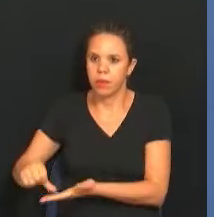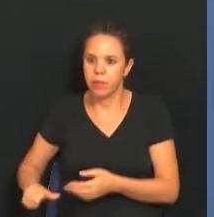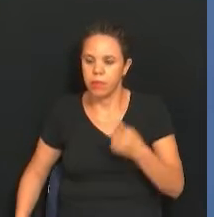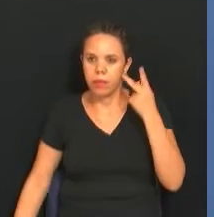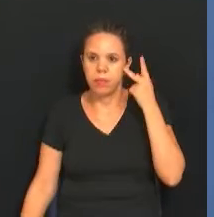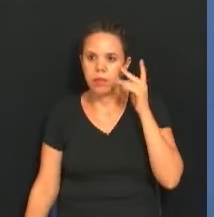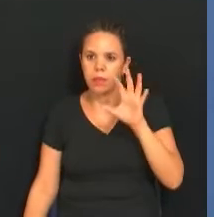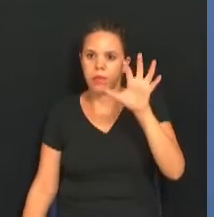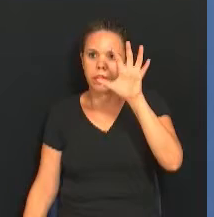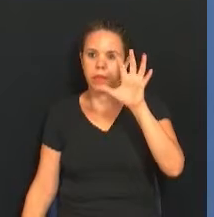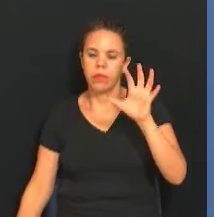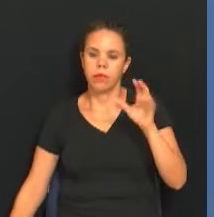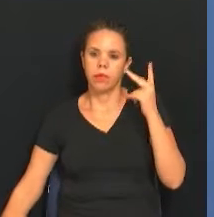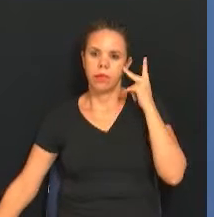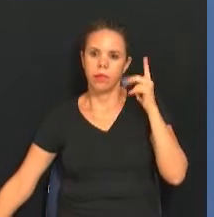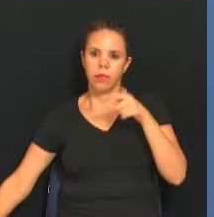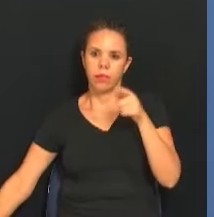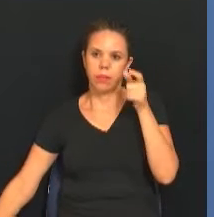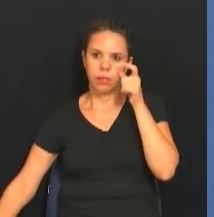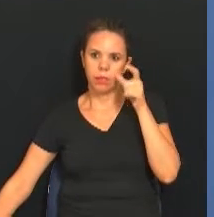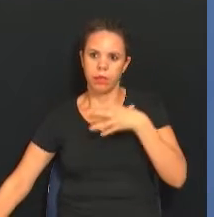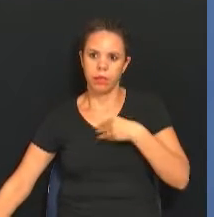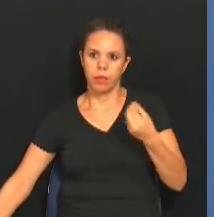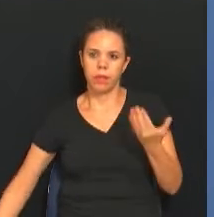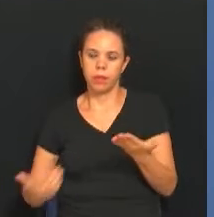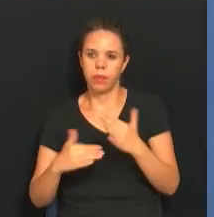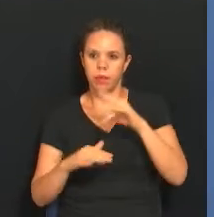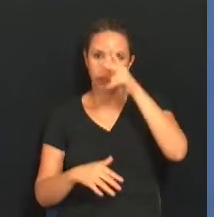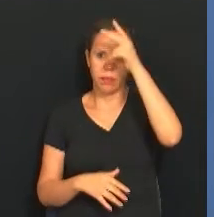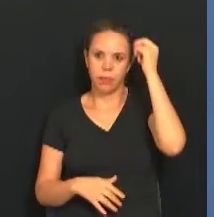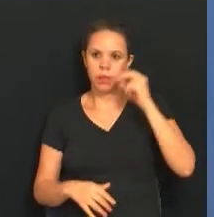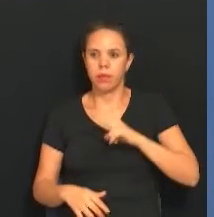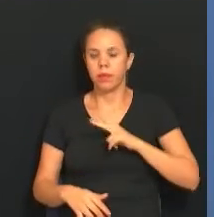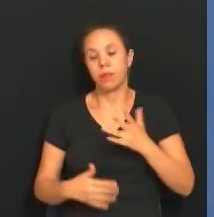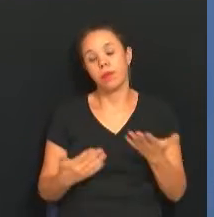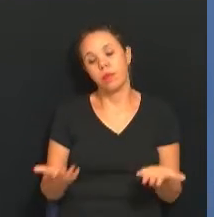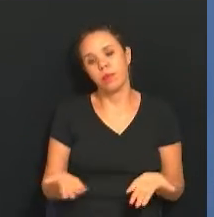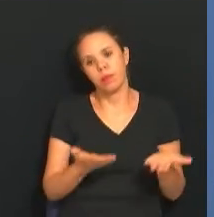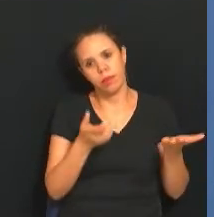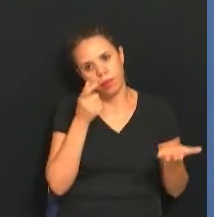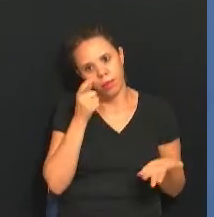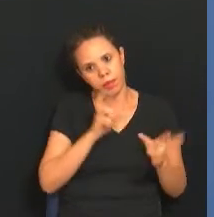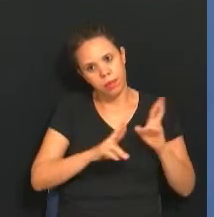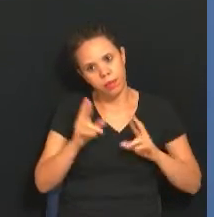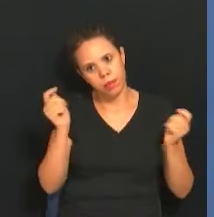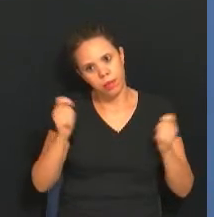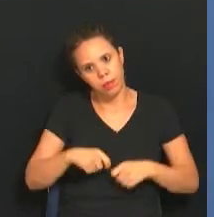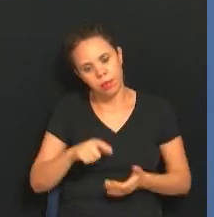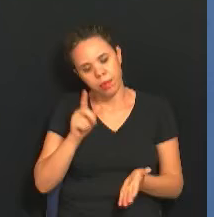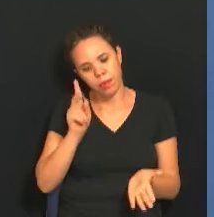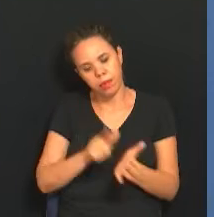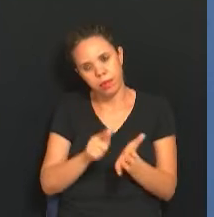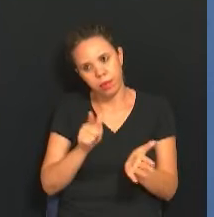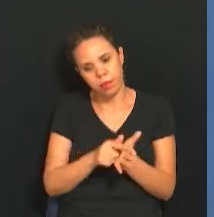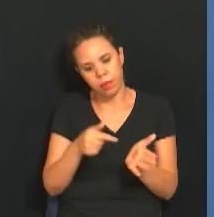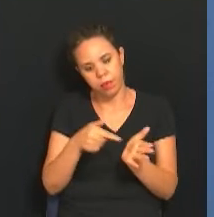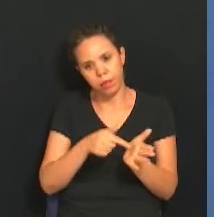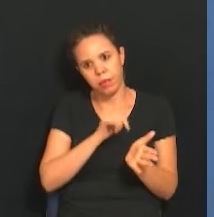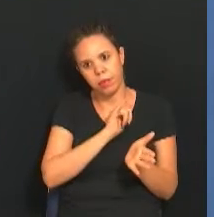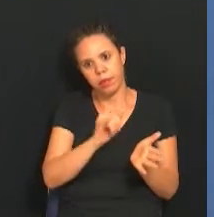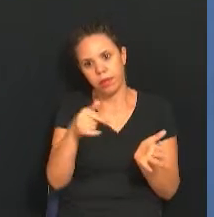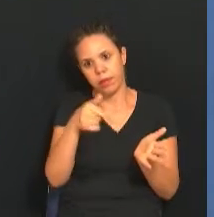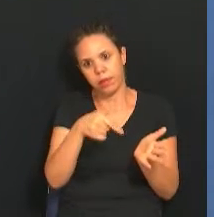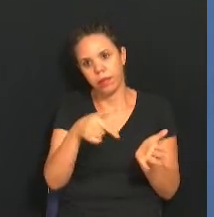EA gente acompanha você que tem o filho em escola pública ou particular veja se vem algum bilhete algum aviso de que